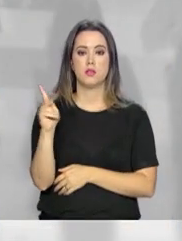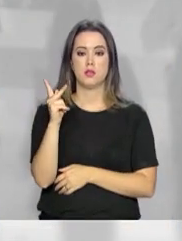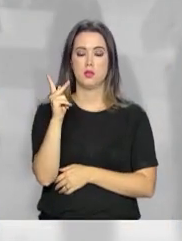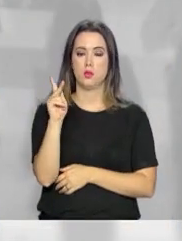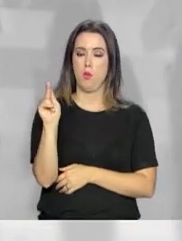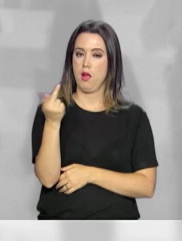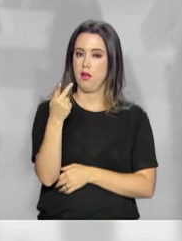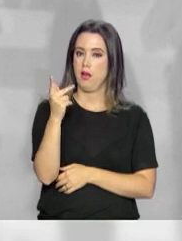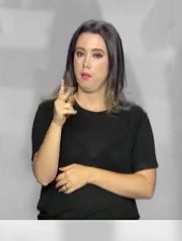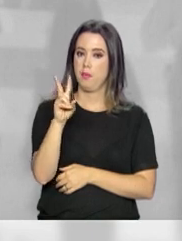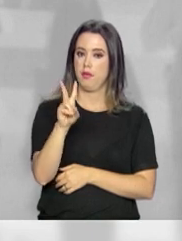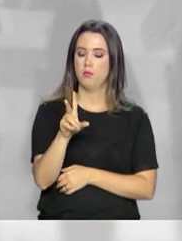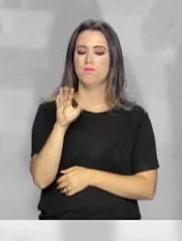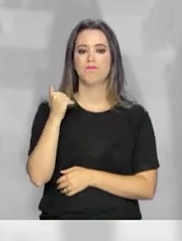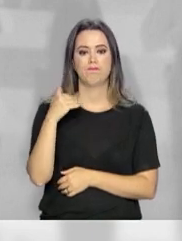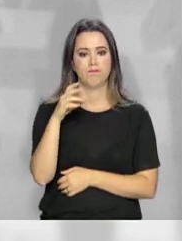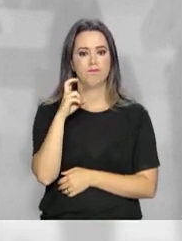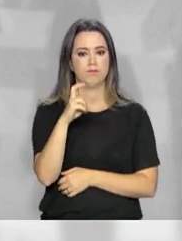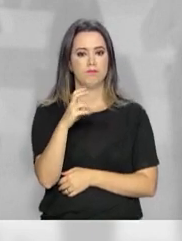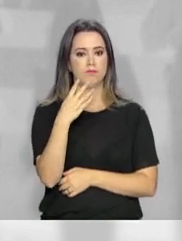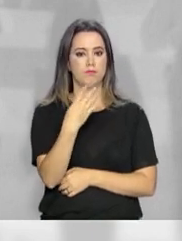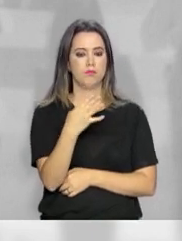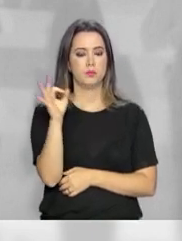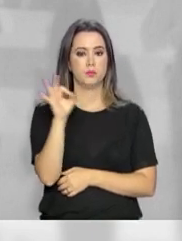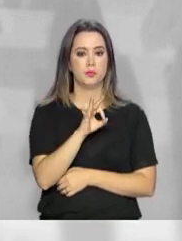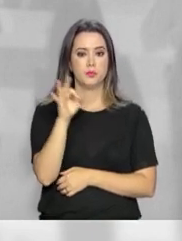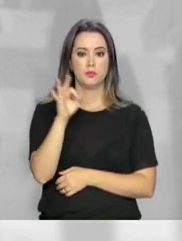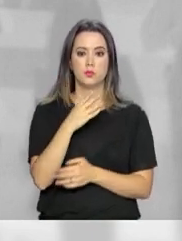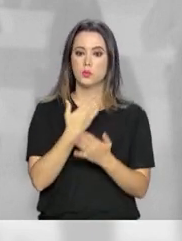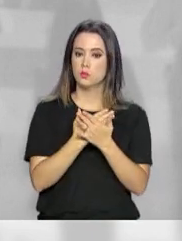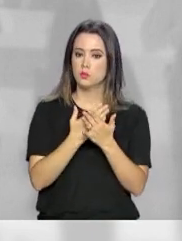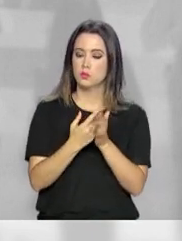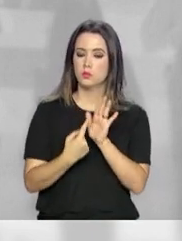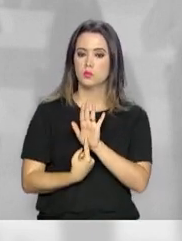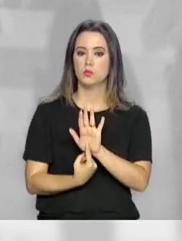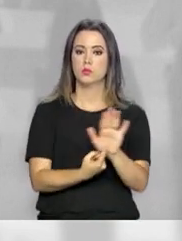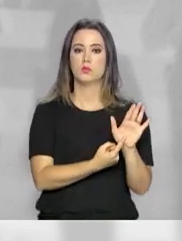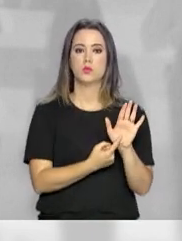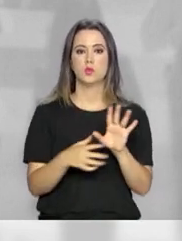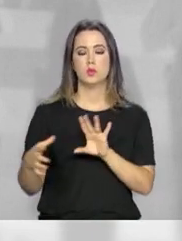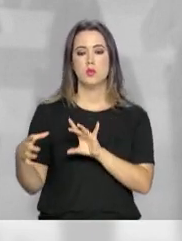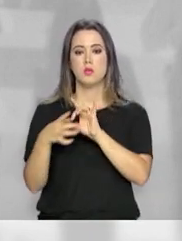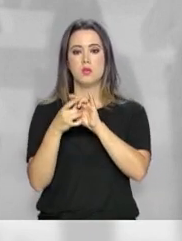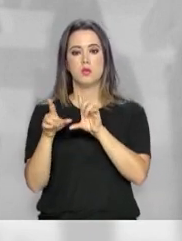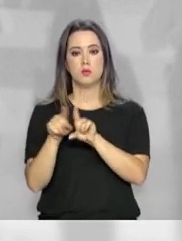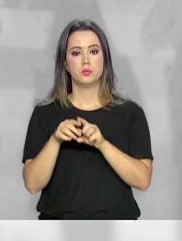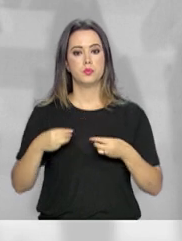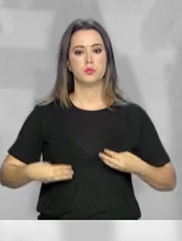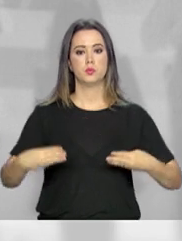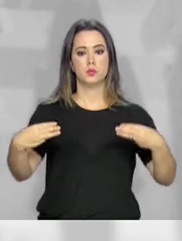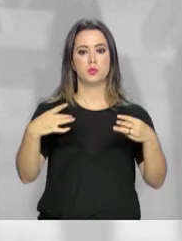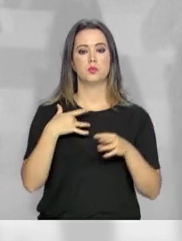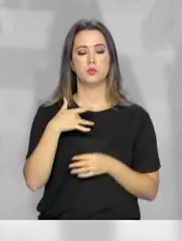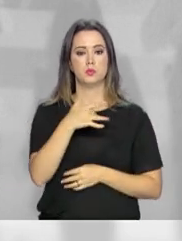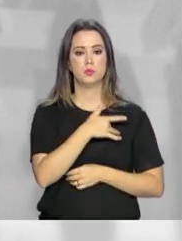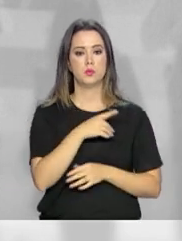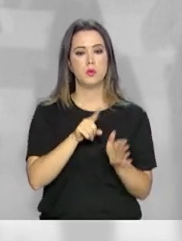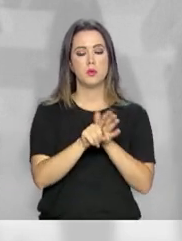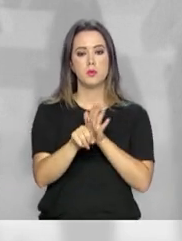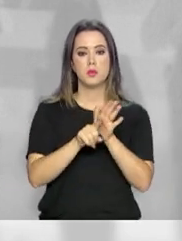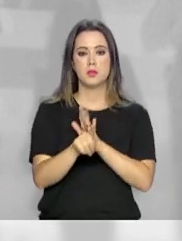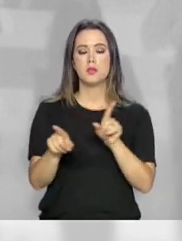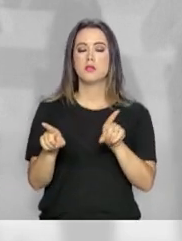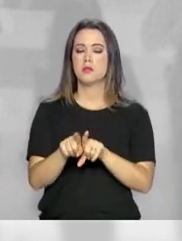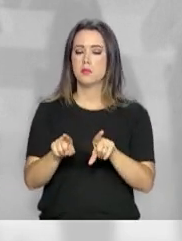é de mais de 54%, de acordo com um estudo realizado em parceria com o Ministério da Saúde. A pesquisa